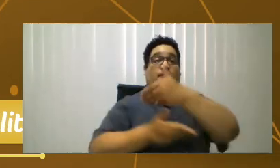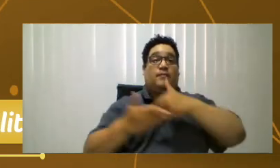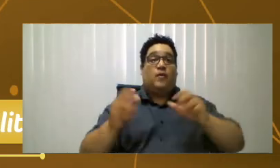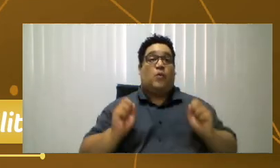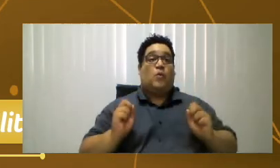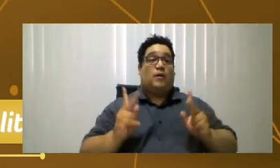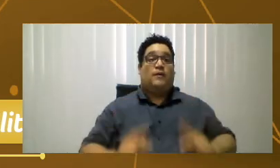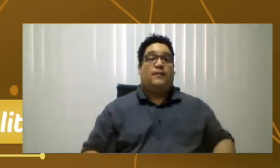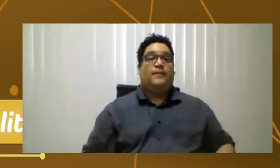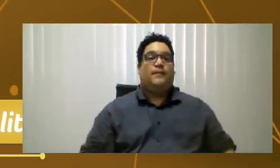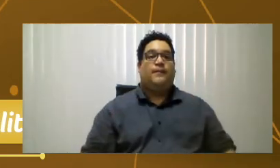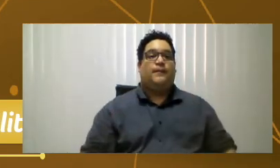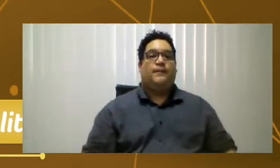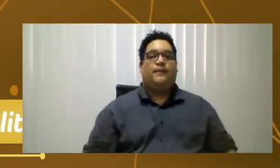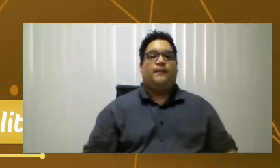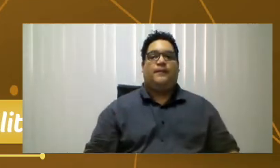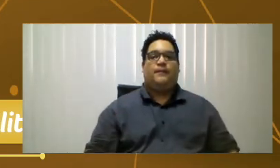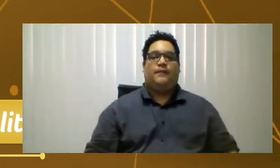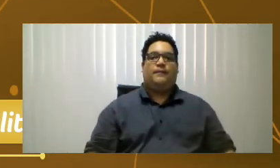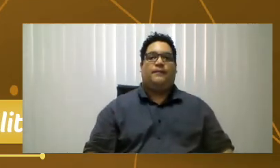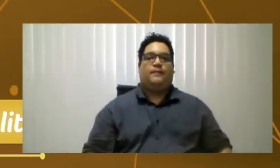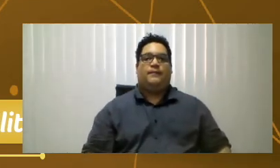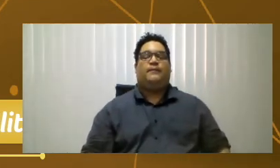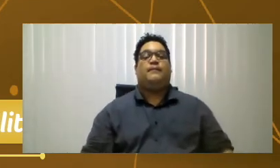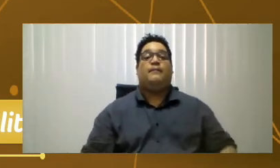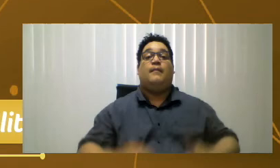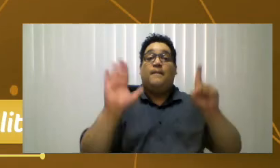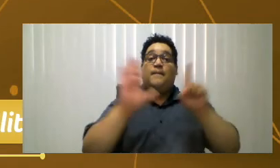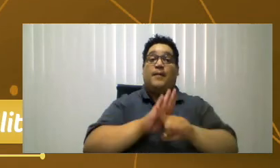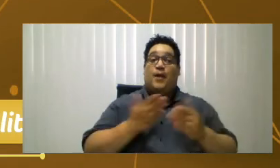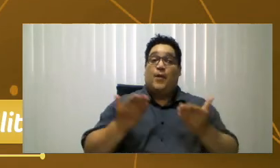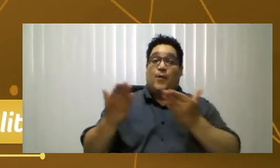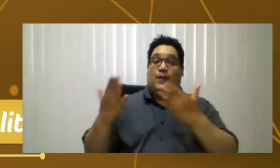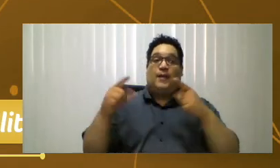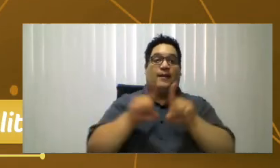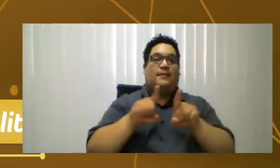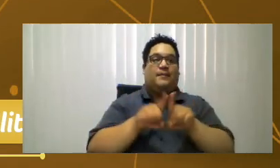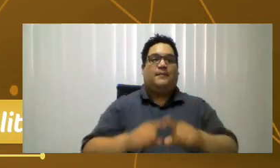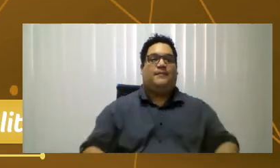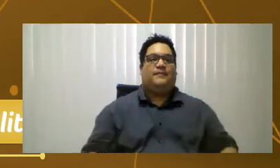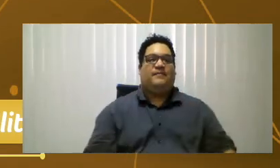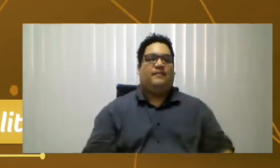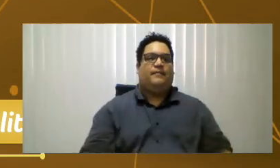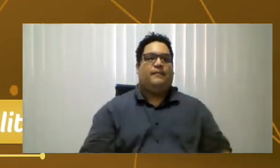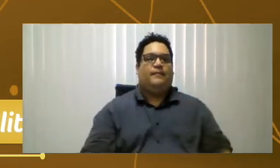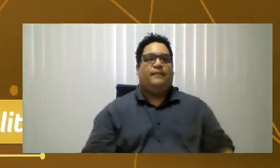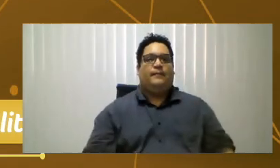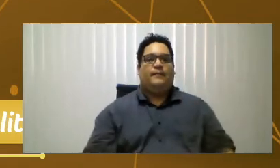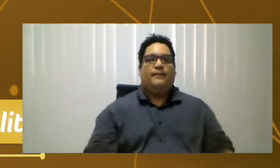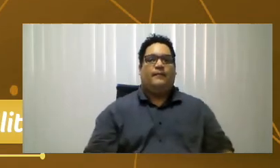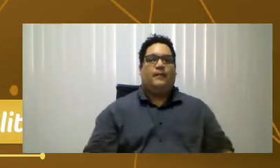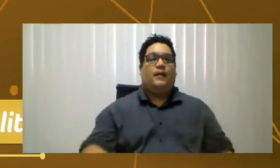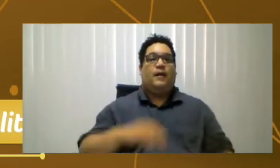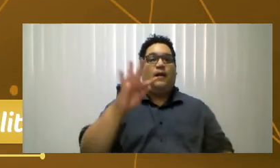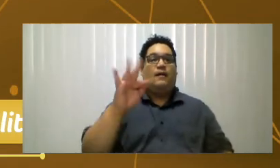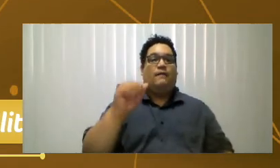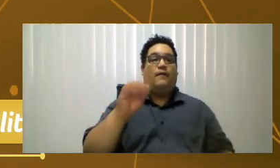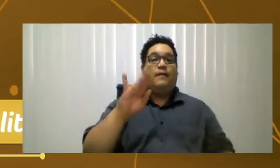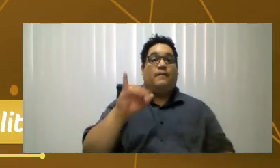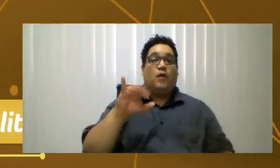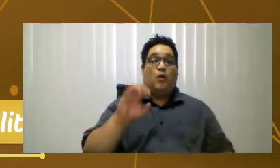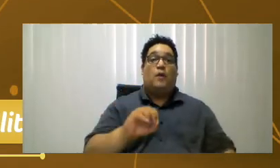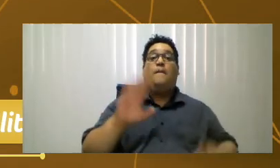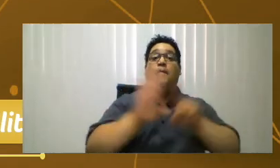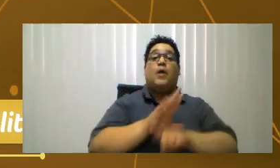lá, outra pergunta aqui feita para você, Silas, eu vou deixar para você essa aí. Fábio Fernandes pergunta: Silas e